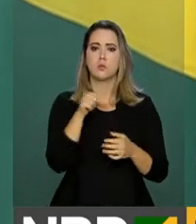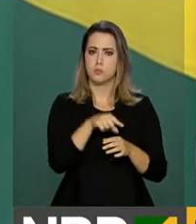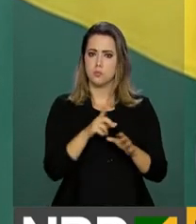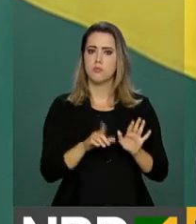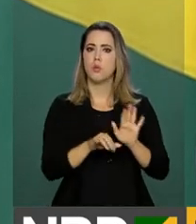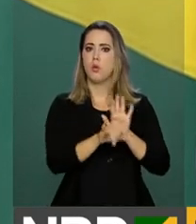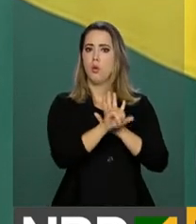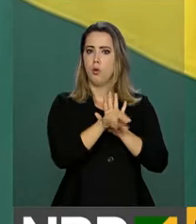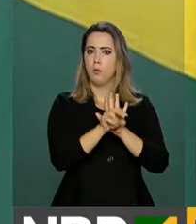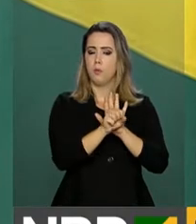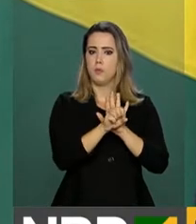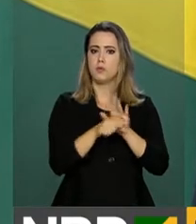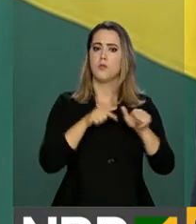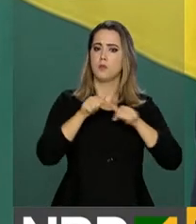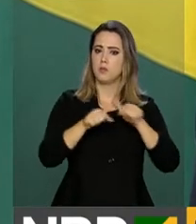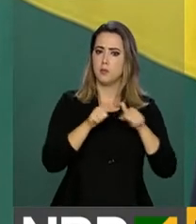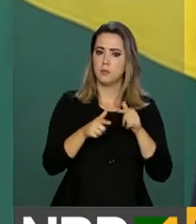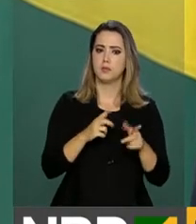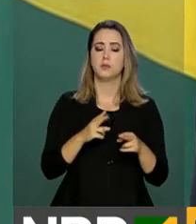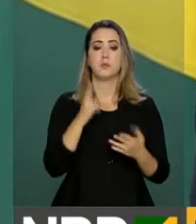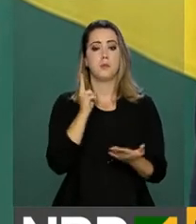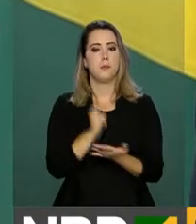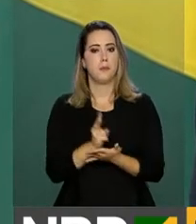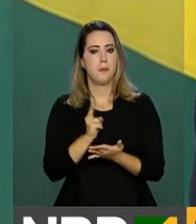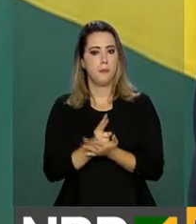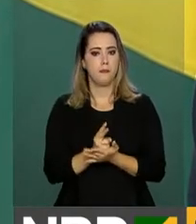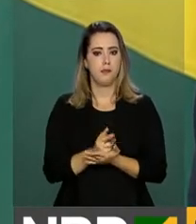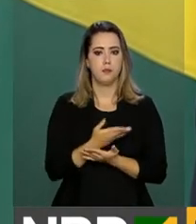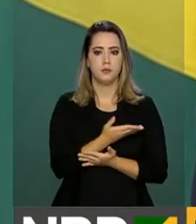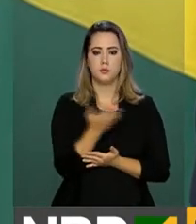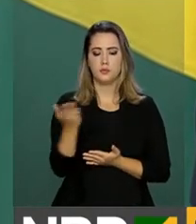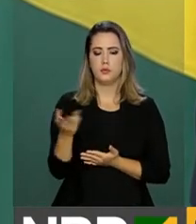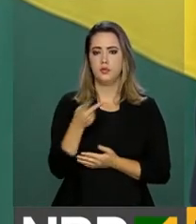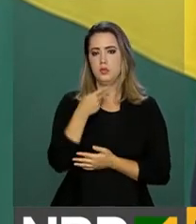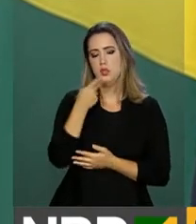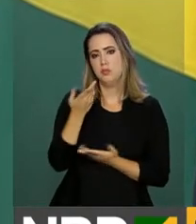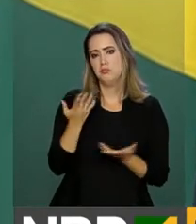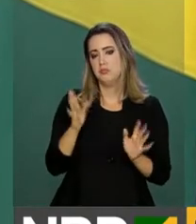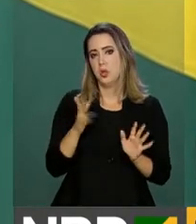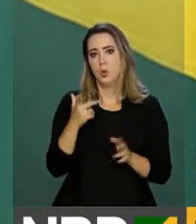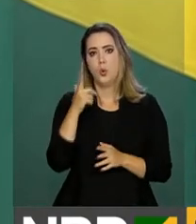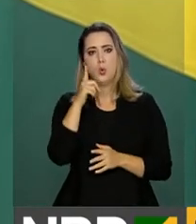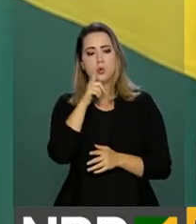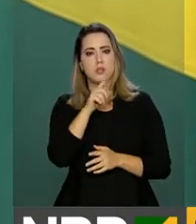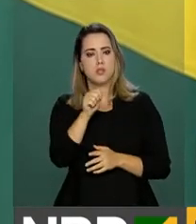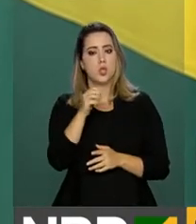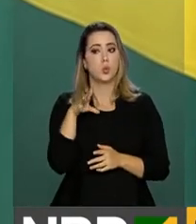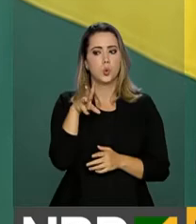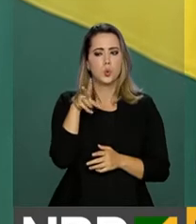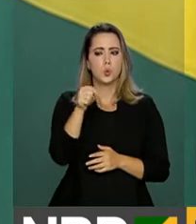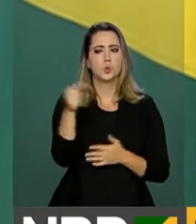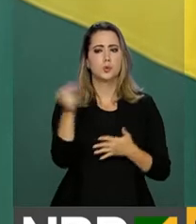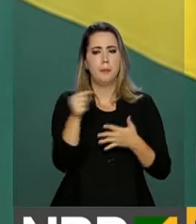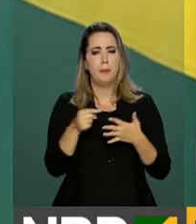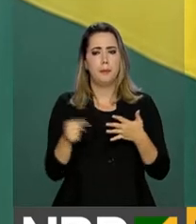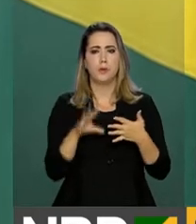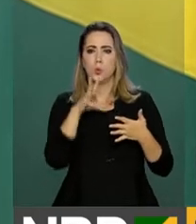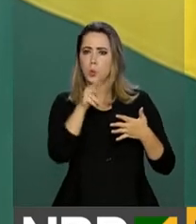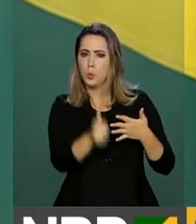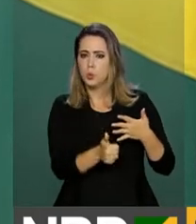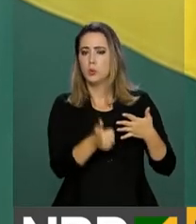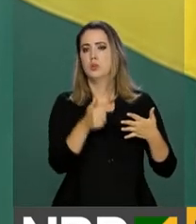trabalhar muito por ela é embora digamos você não consiga fazer tudo conjunto que a reforma